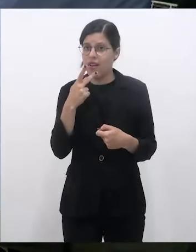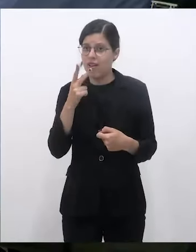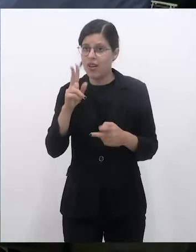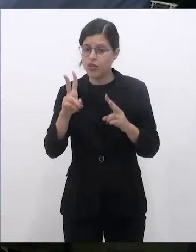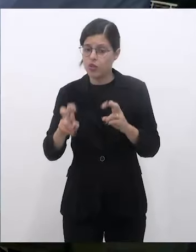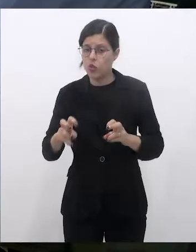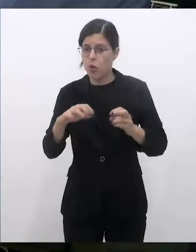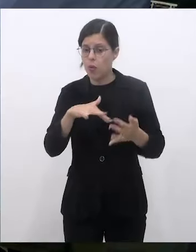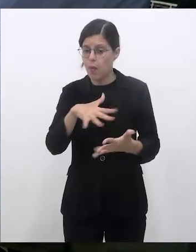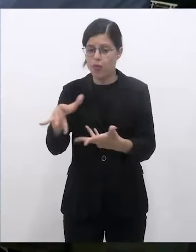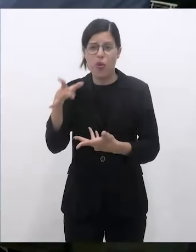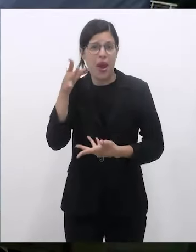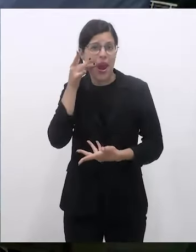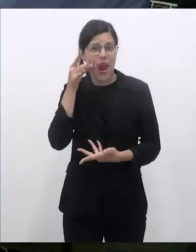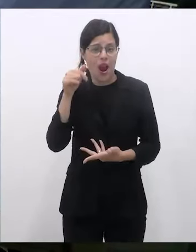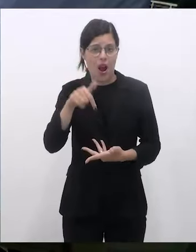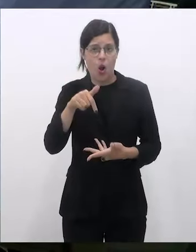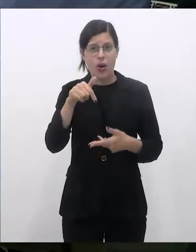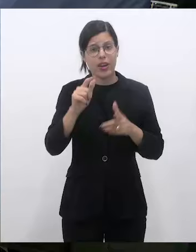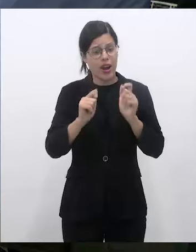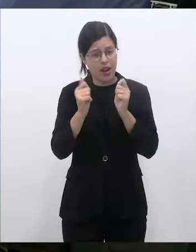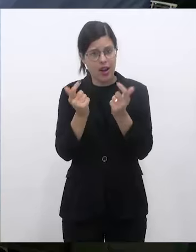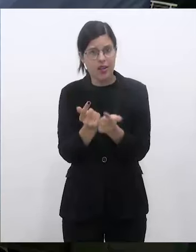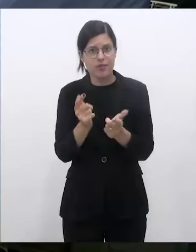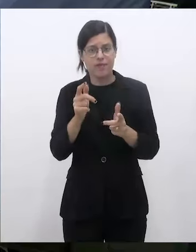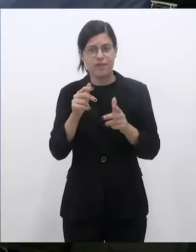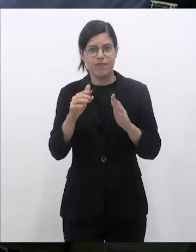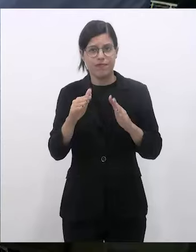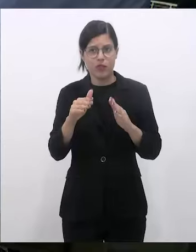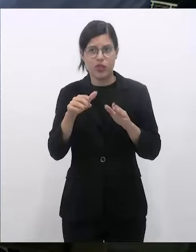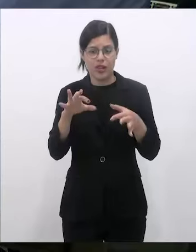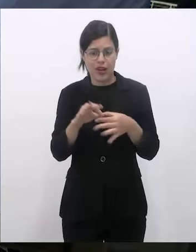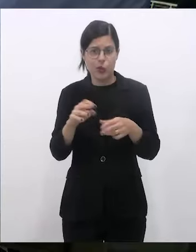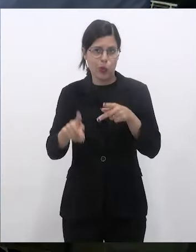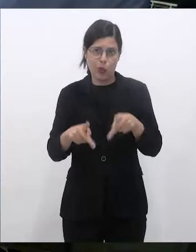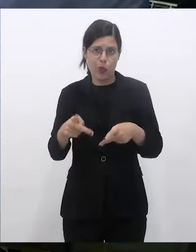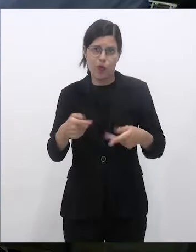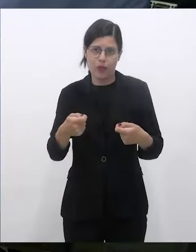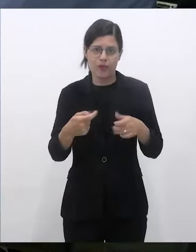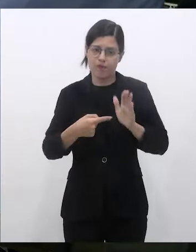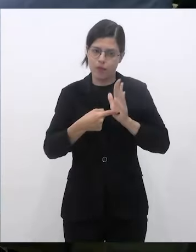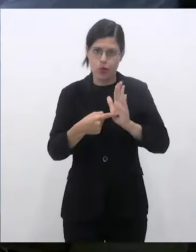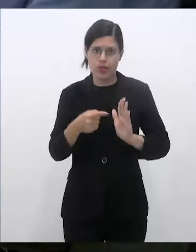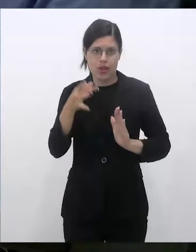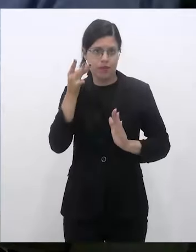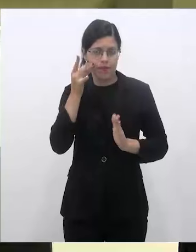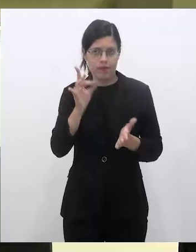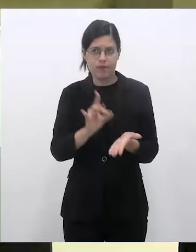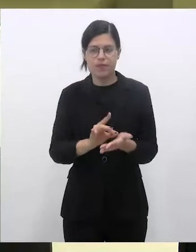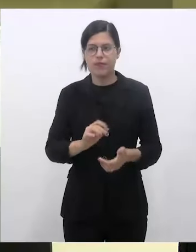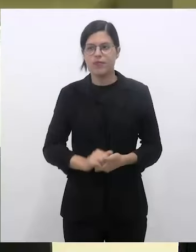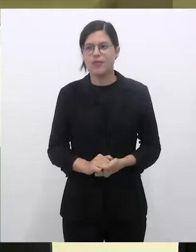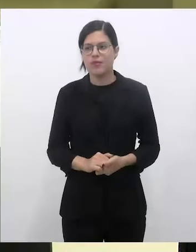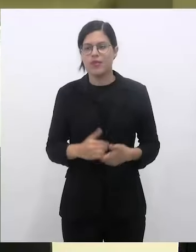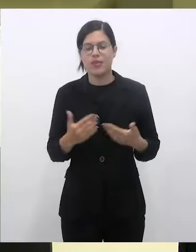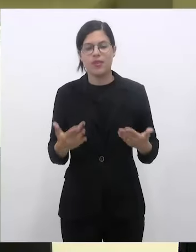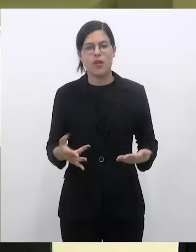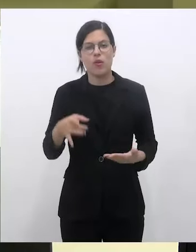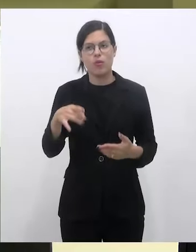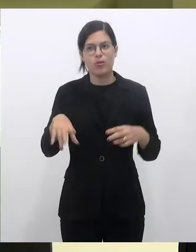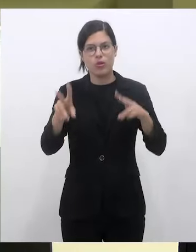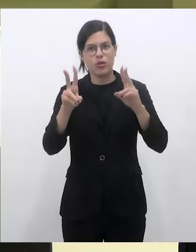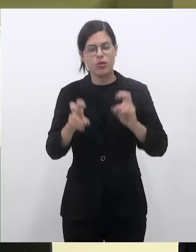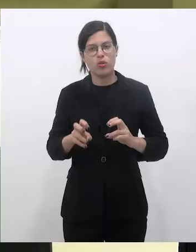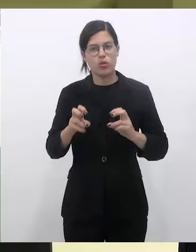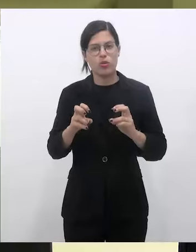povo, a casa do povo serve para isso. Para trazer, realmente, a vida real foi a que ele trouxe aí. Muito bem, o último assunto, então, aqui do nosso debate-papo